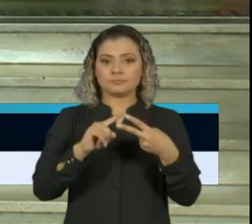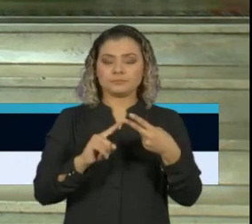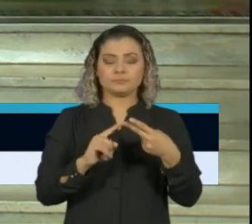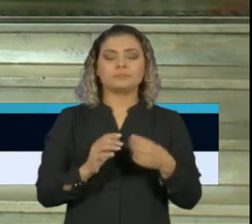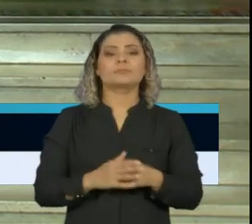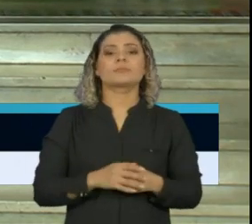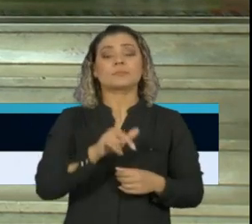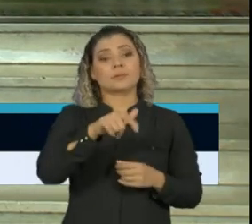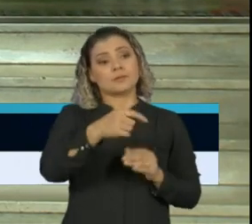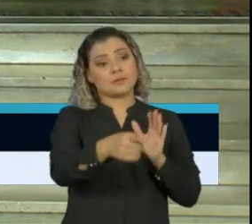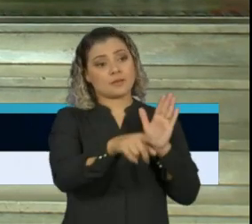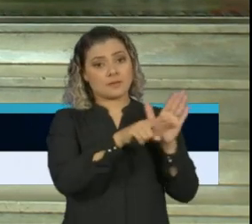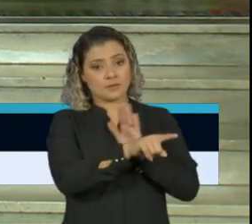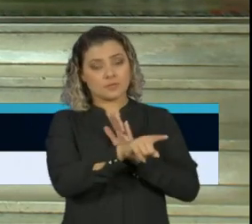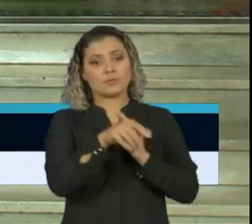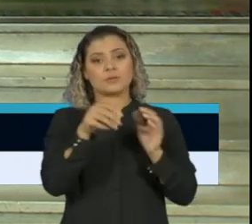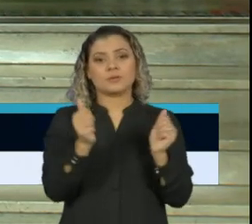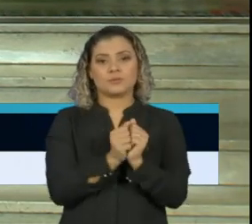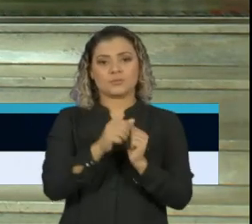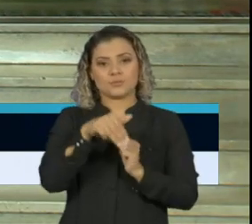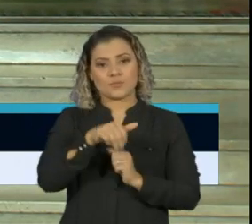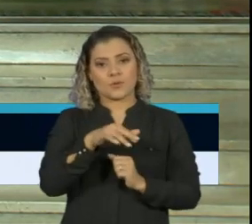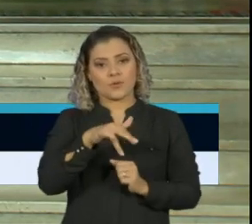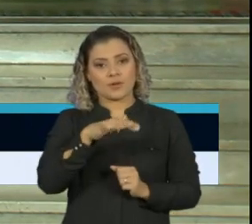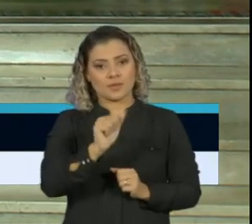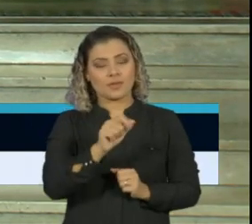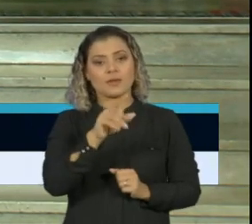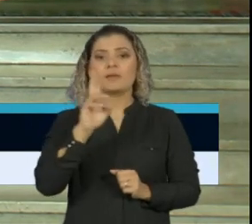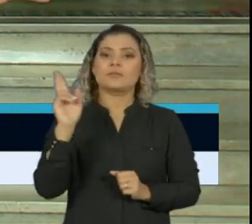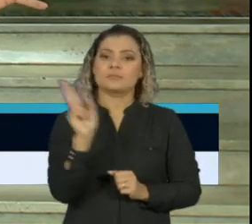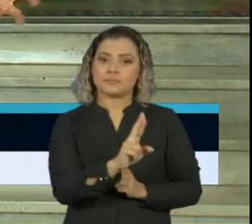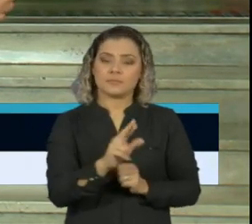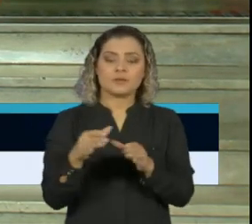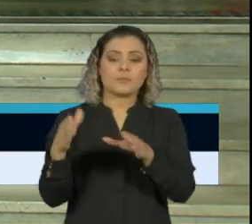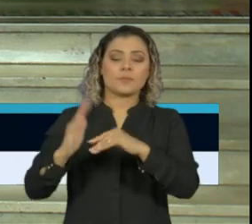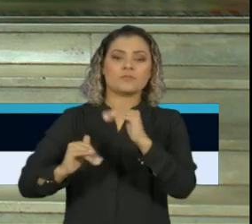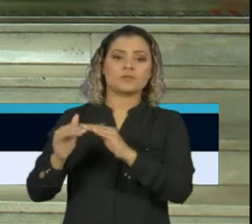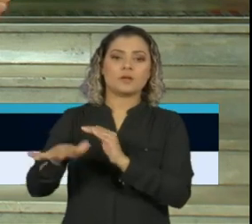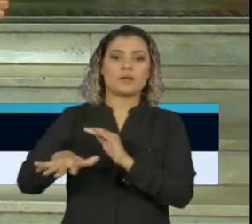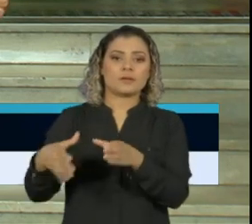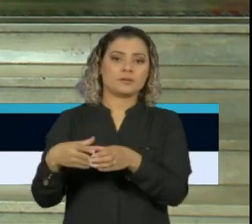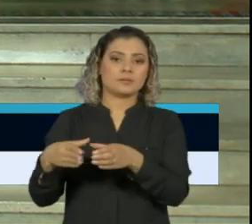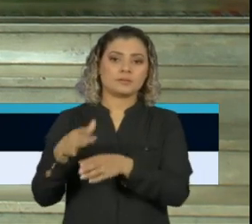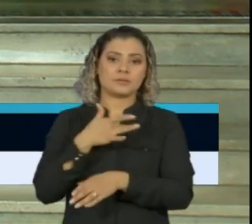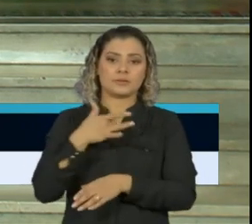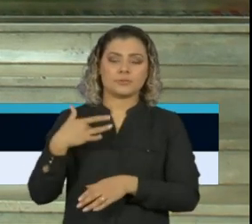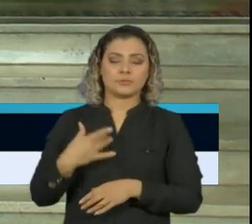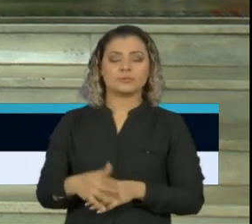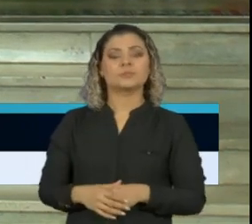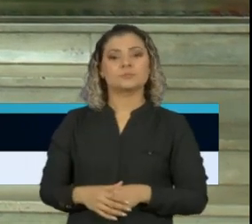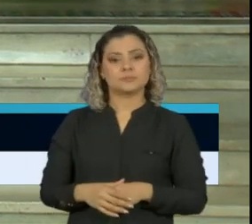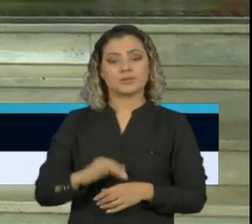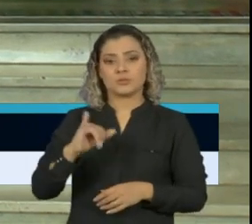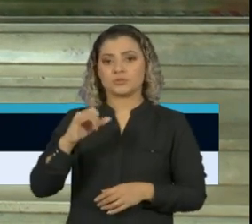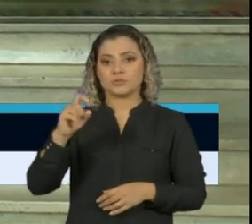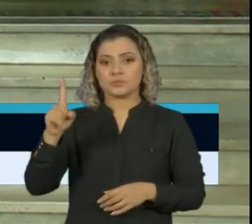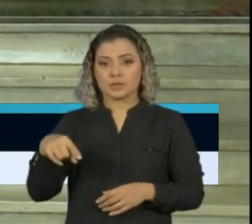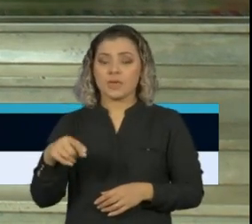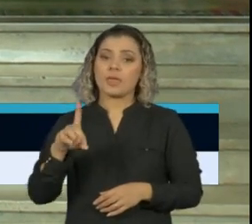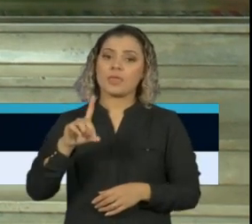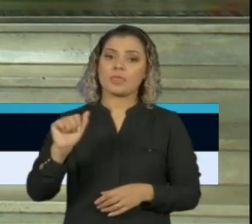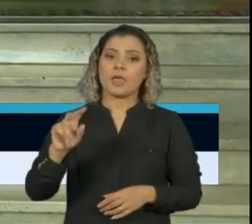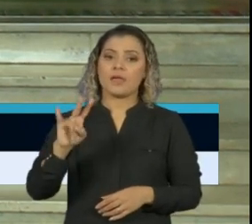sua pergunta e da jornalista Mônica Bergamo será respondida pelos profissionais de saúde, Dr. Zé Henrique Guerra, com comentários do